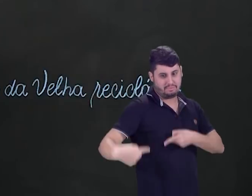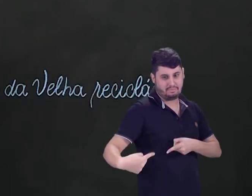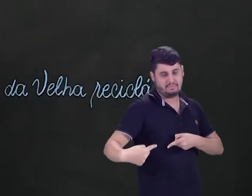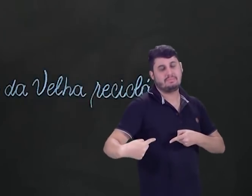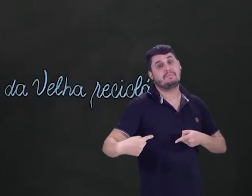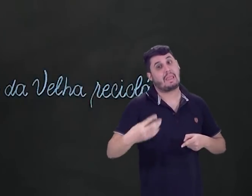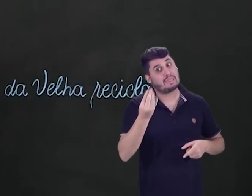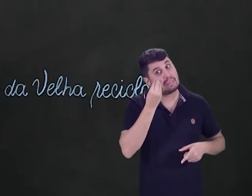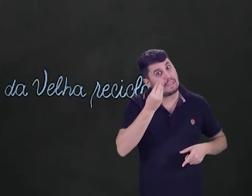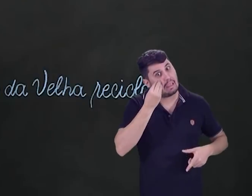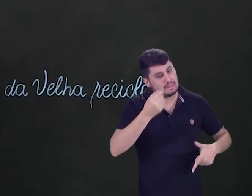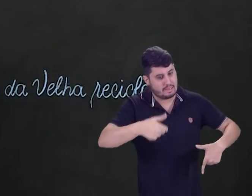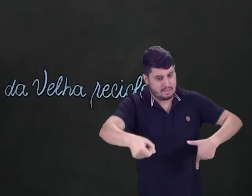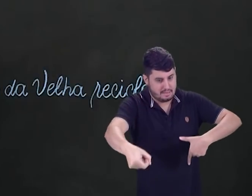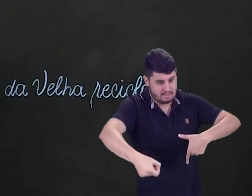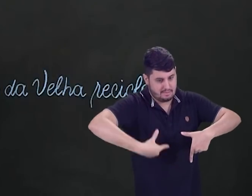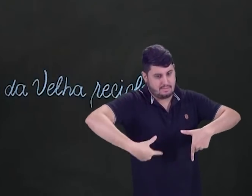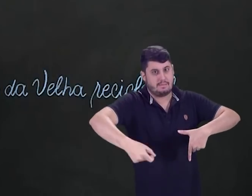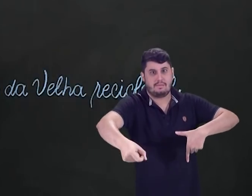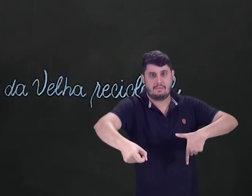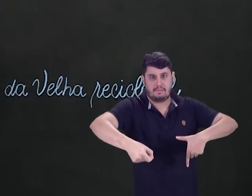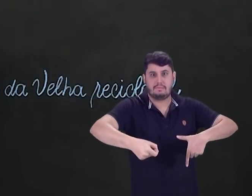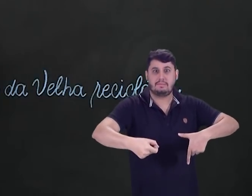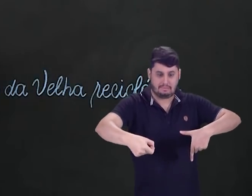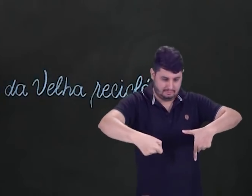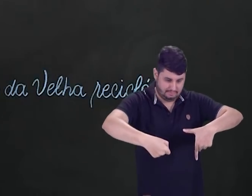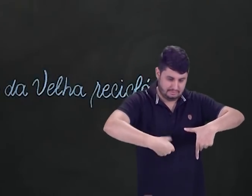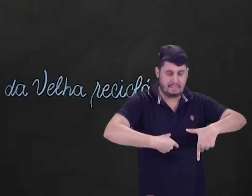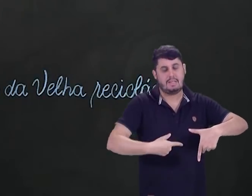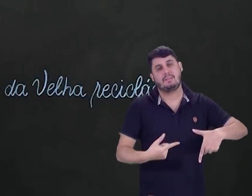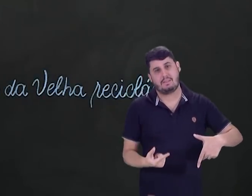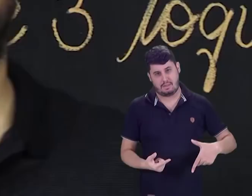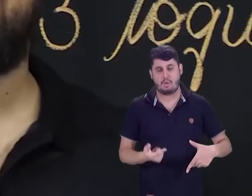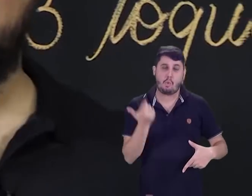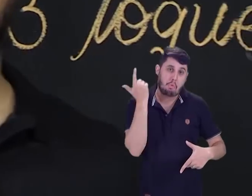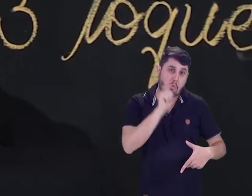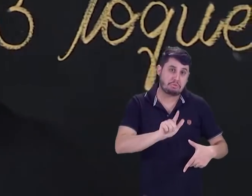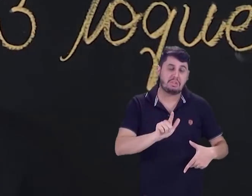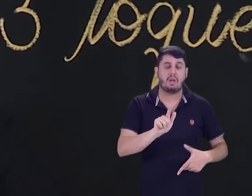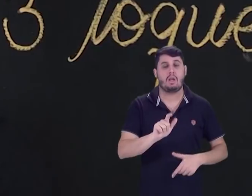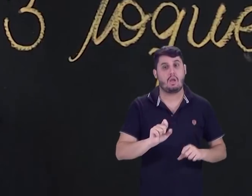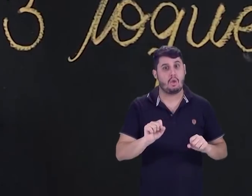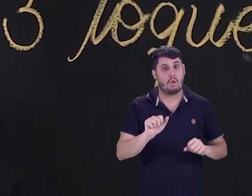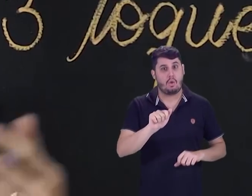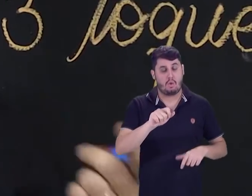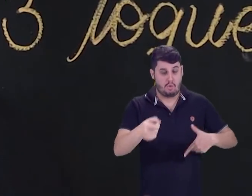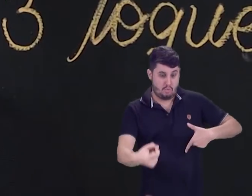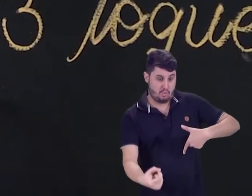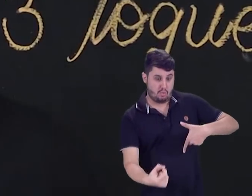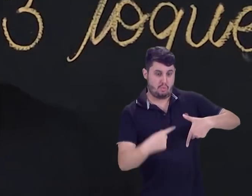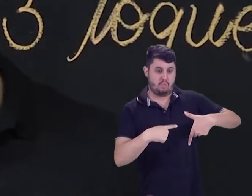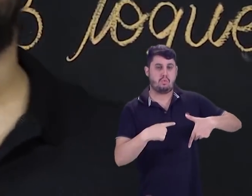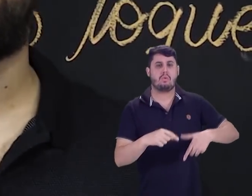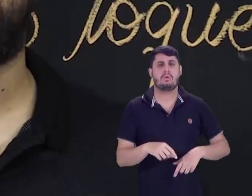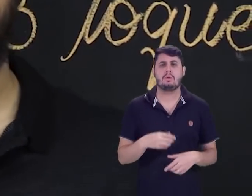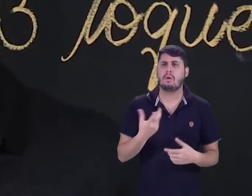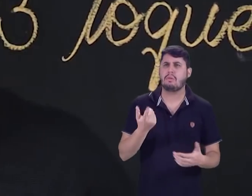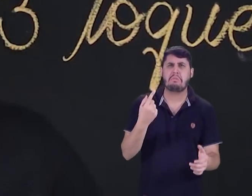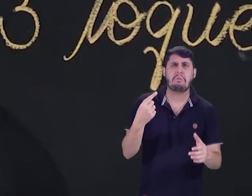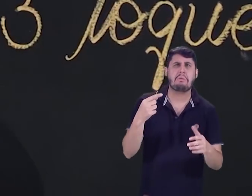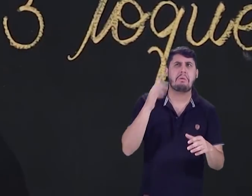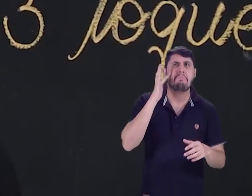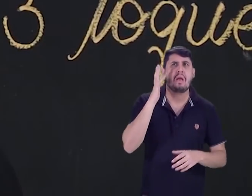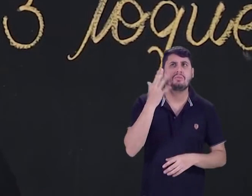o outro faz o golzinho e joga as tampinhas até chegar e fazer o gol. Você deve estar se perguntando o que, que eu preciso fazer para a tampinha